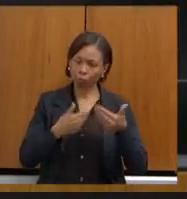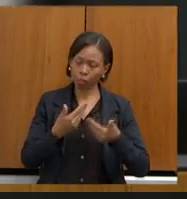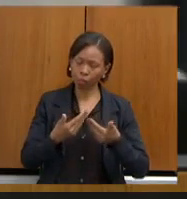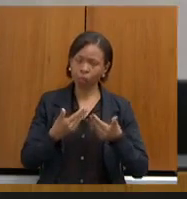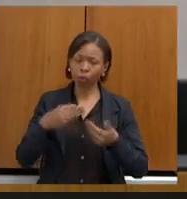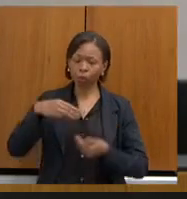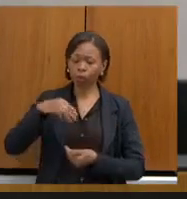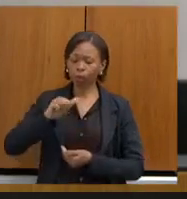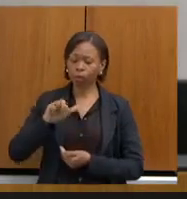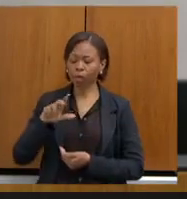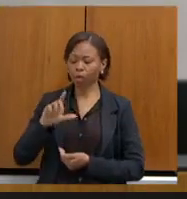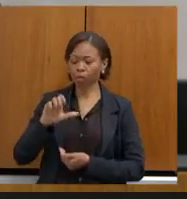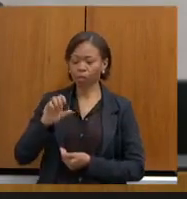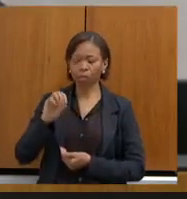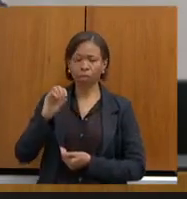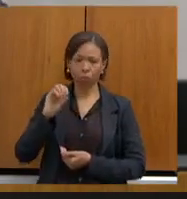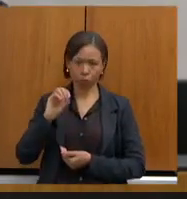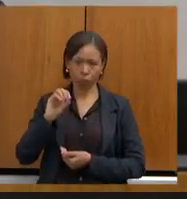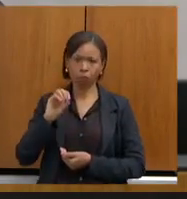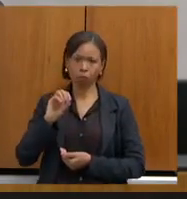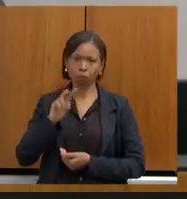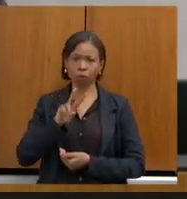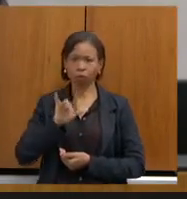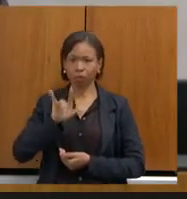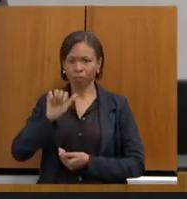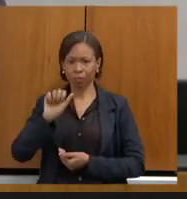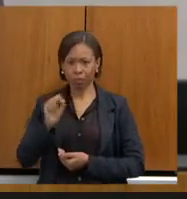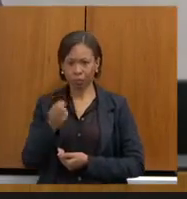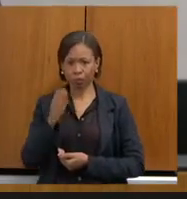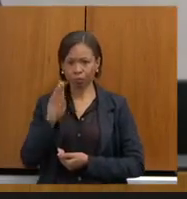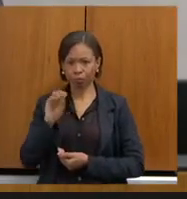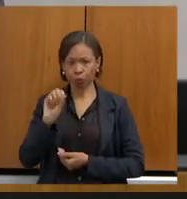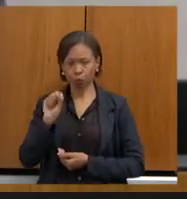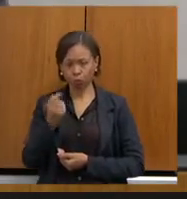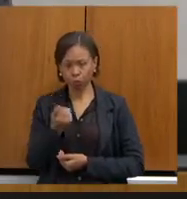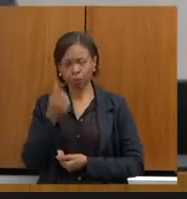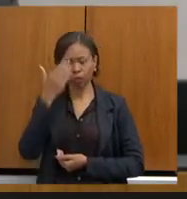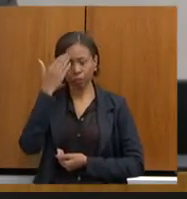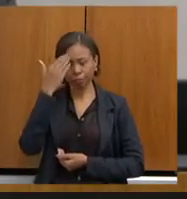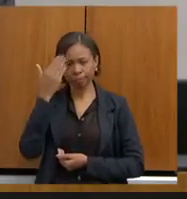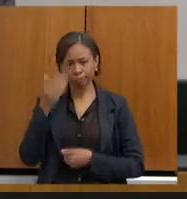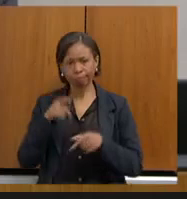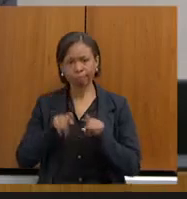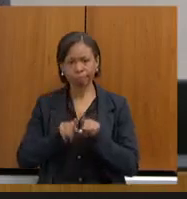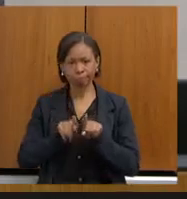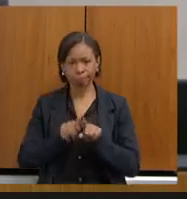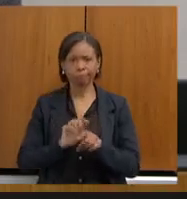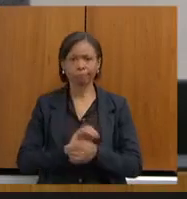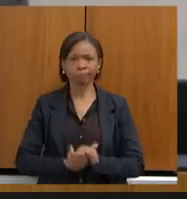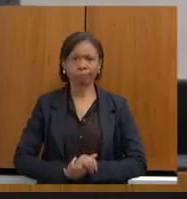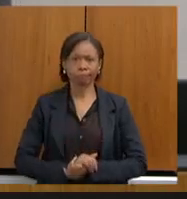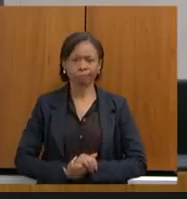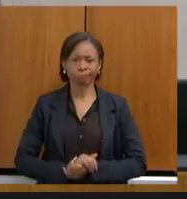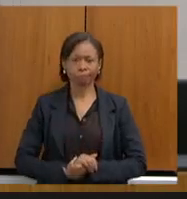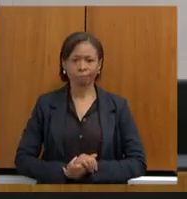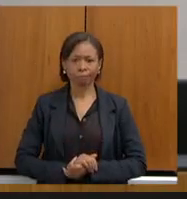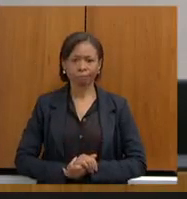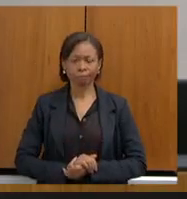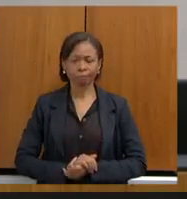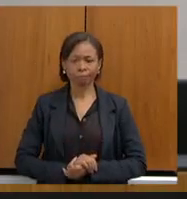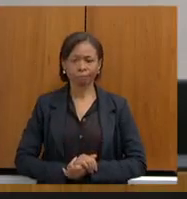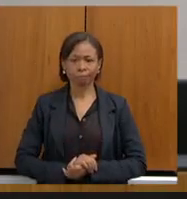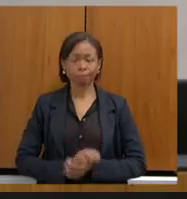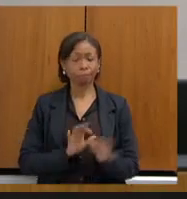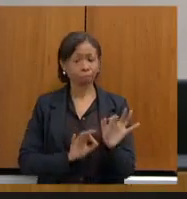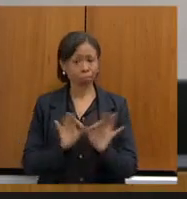Marcelo Ribeiro Villas Bôas aqui nós agradecemos a presença também neste Plenário a presidência